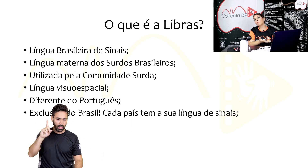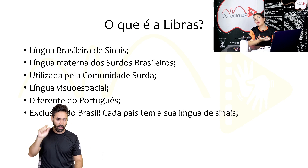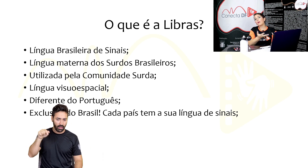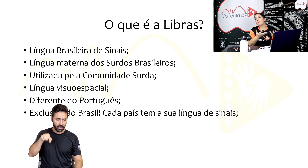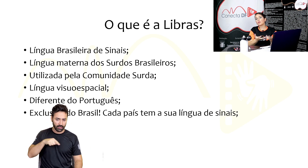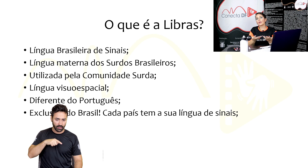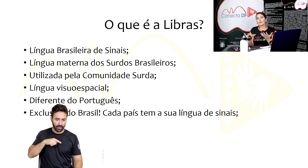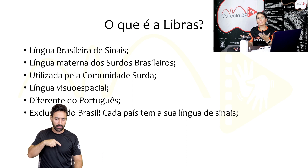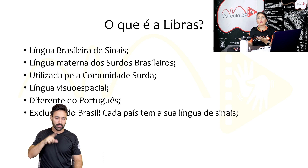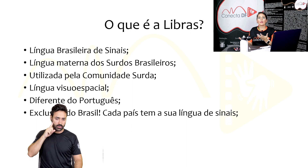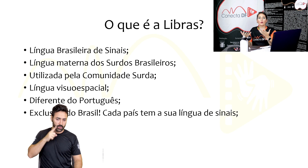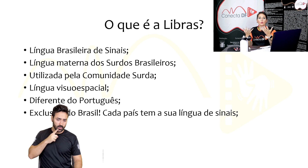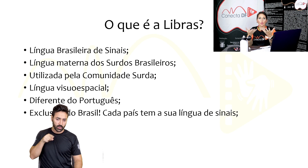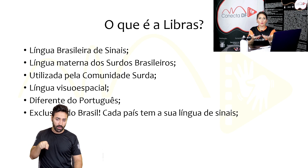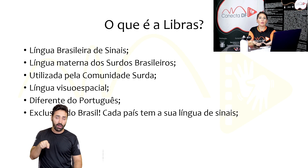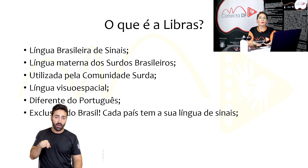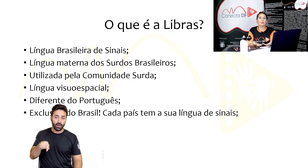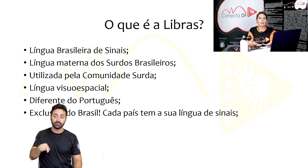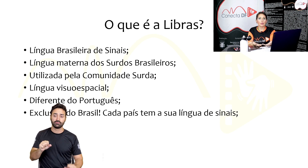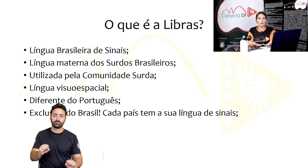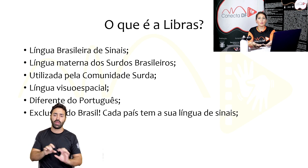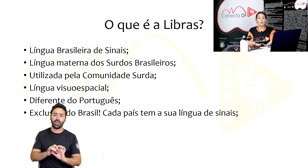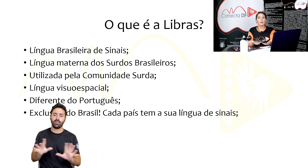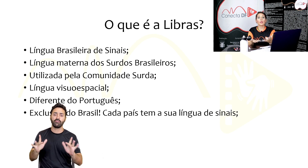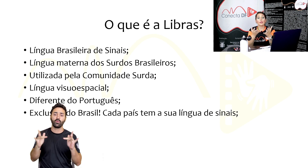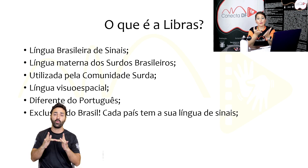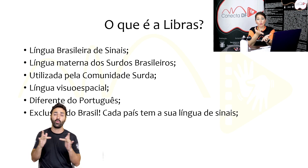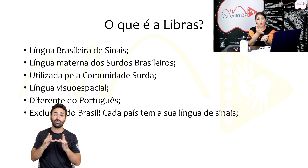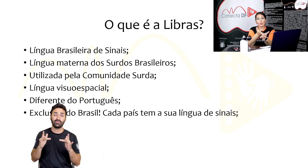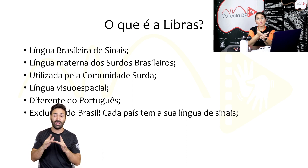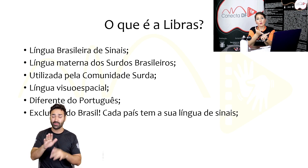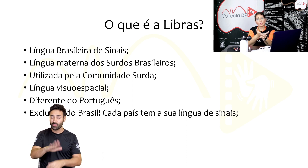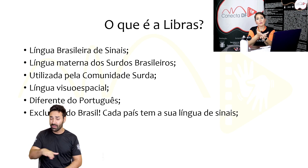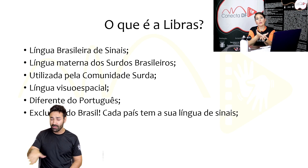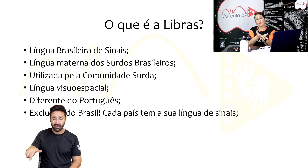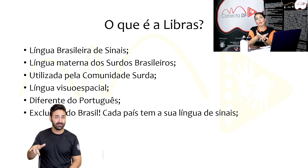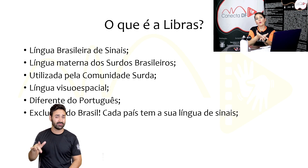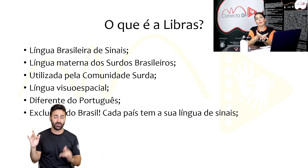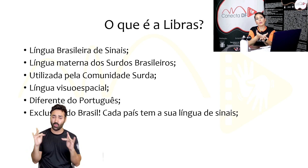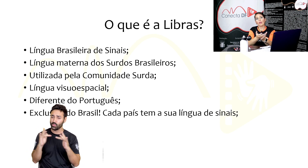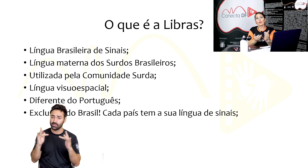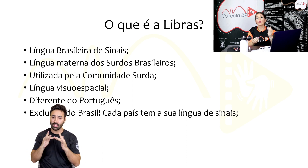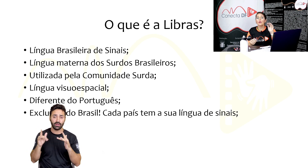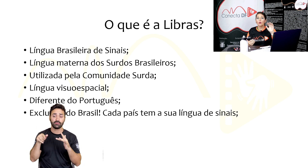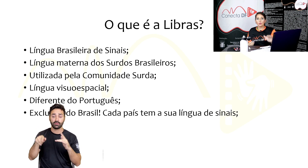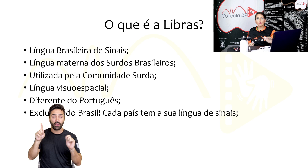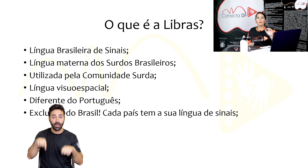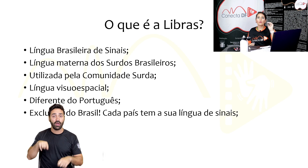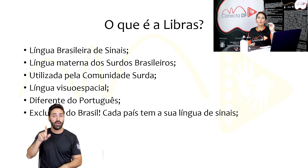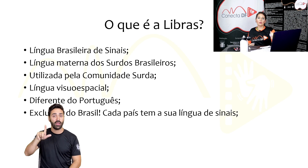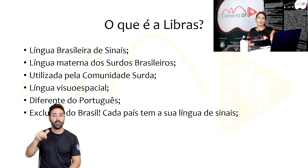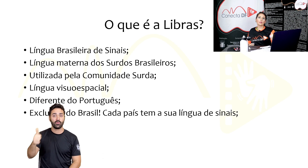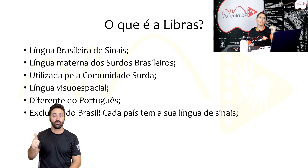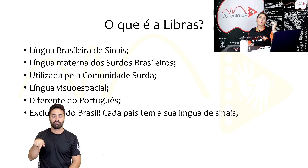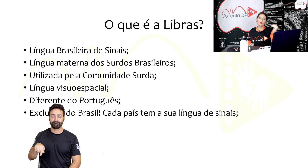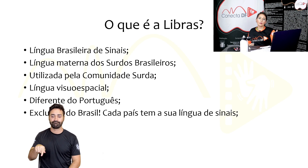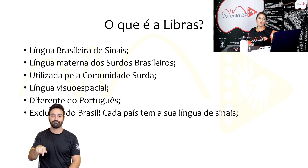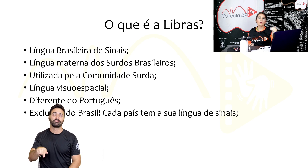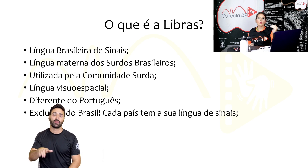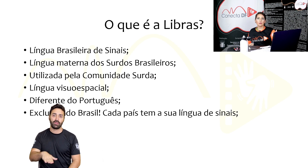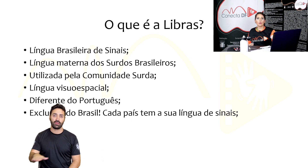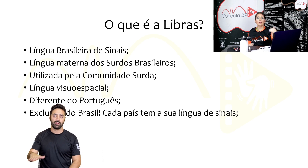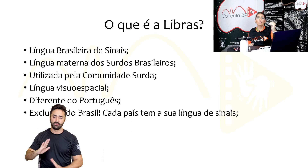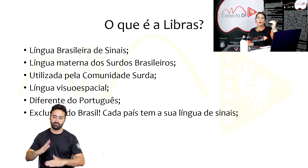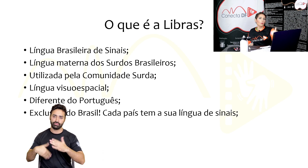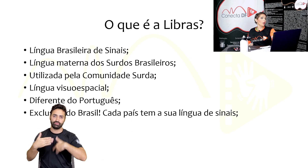você permite que essa criança tenha contato com a língua de sinais desde pequena e adquira a língua de sinais como língua materna, o desenvolvimento dessa criança